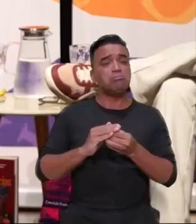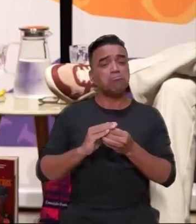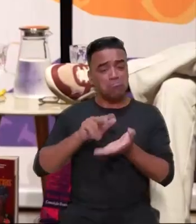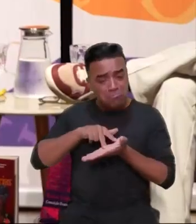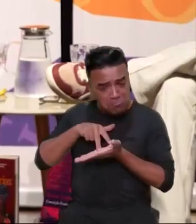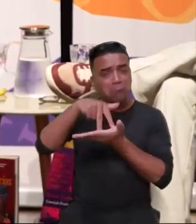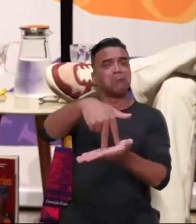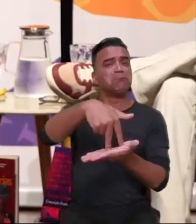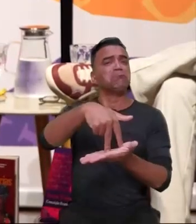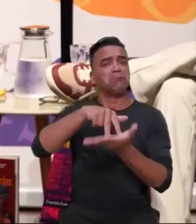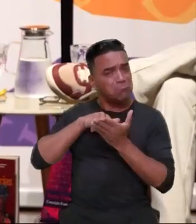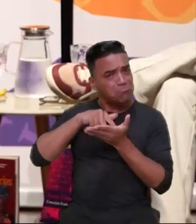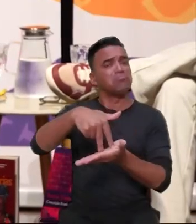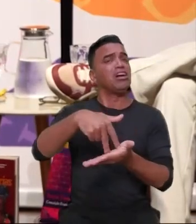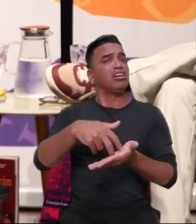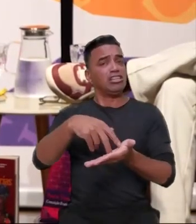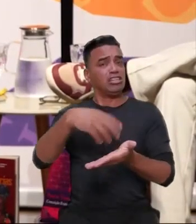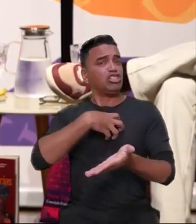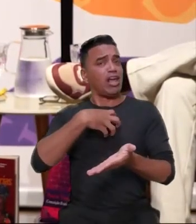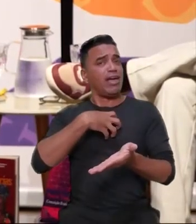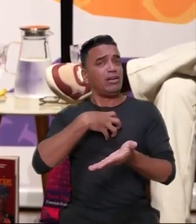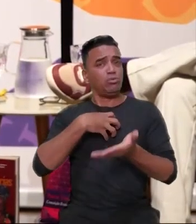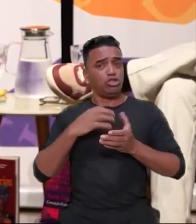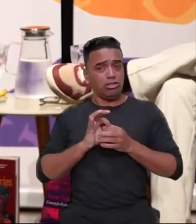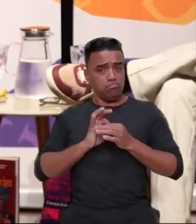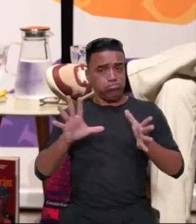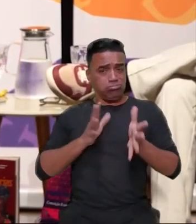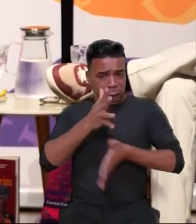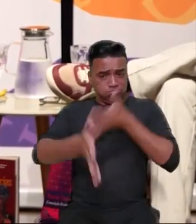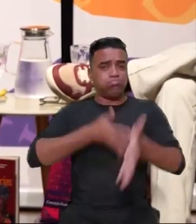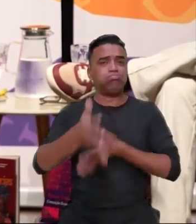constroem, buscam forma de dizer, apesar do